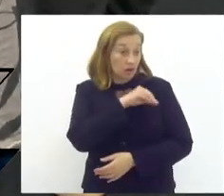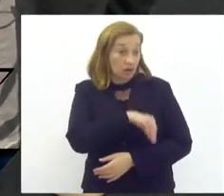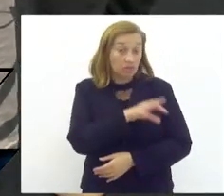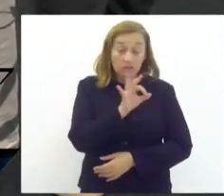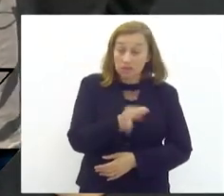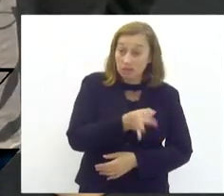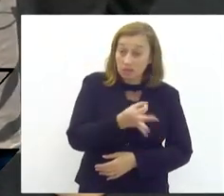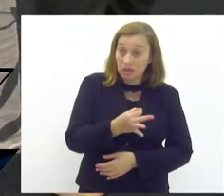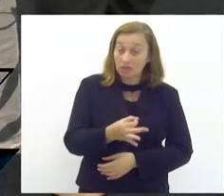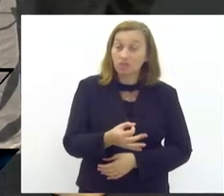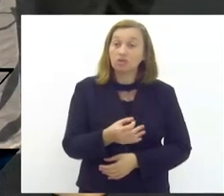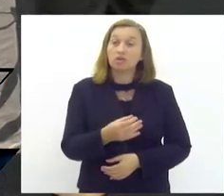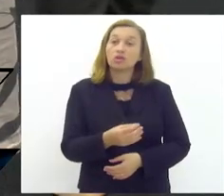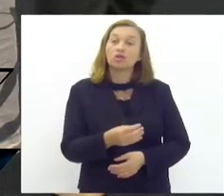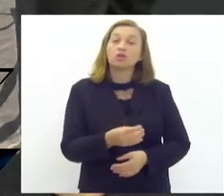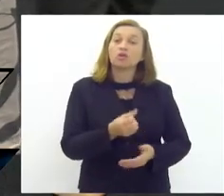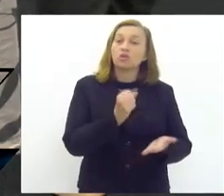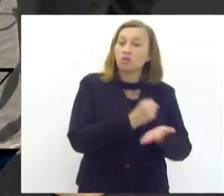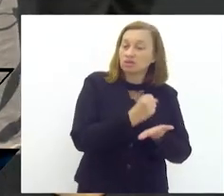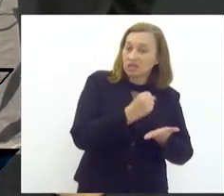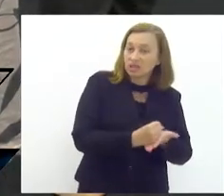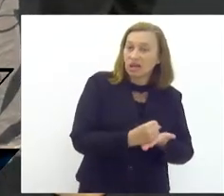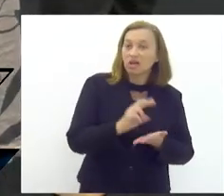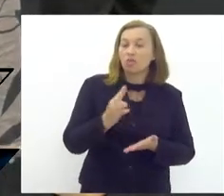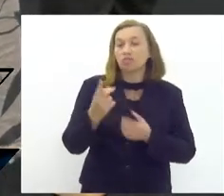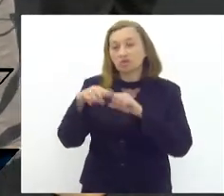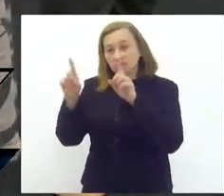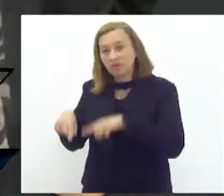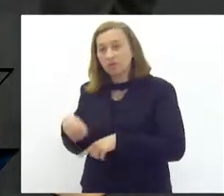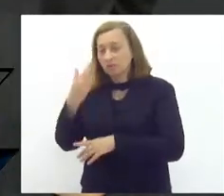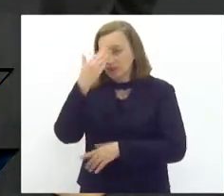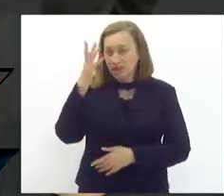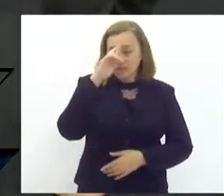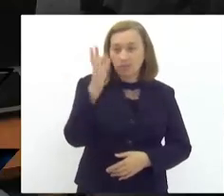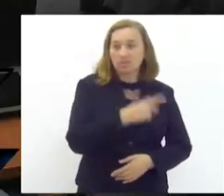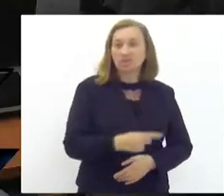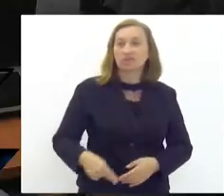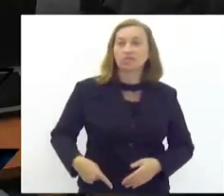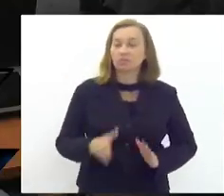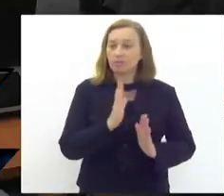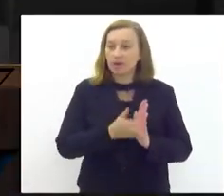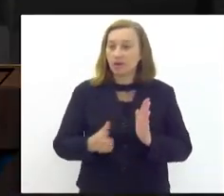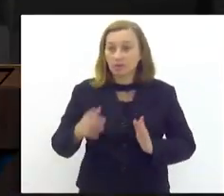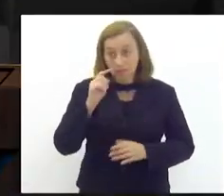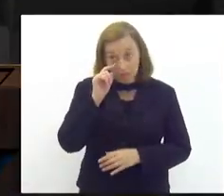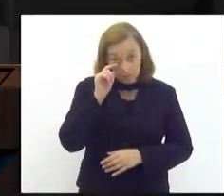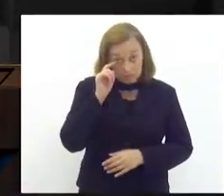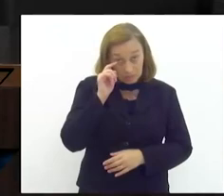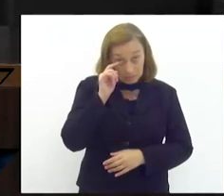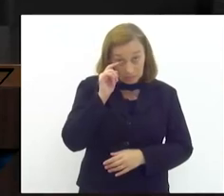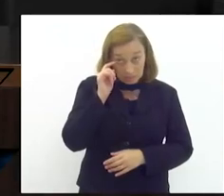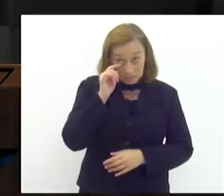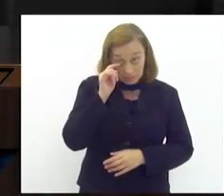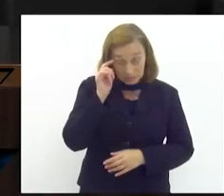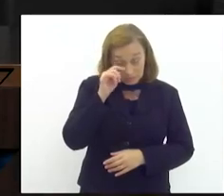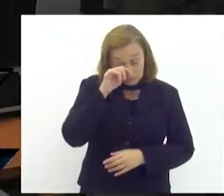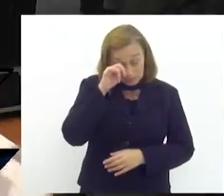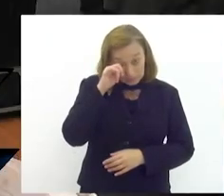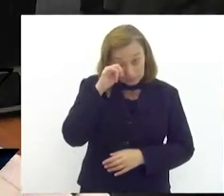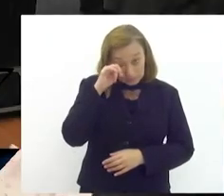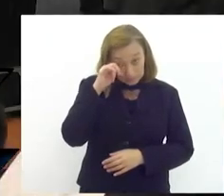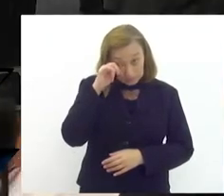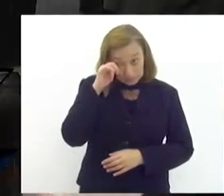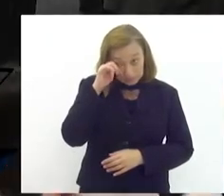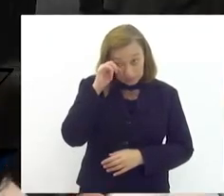seja eleitores contratados ou servidores Muito obrigado presidente deputada Verônica por favor pela